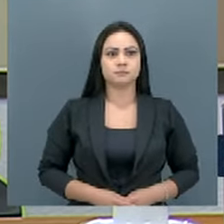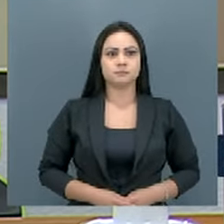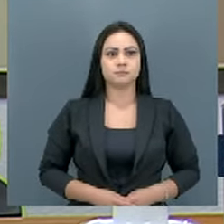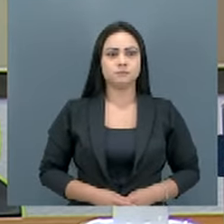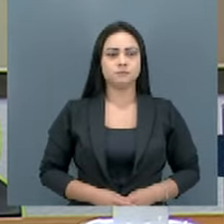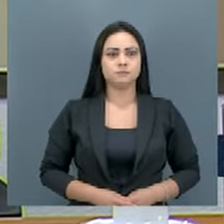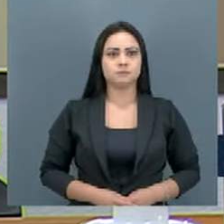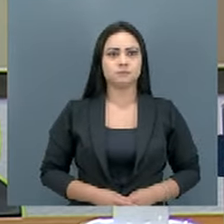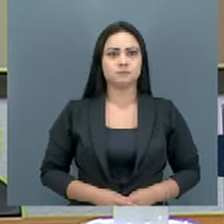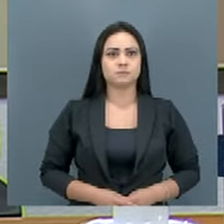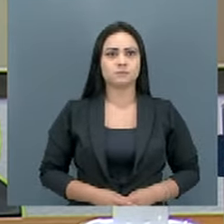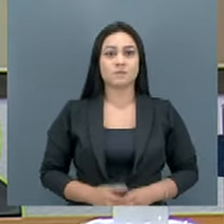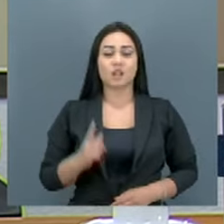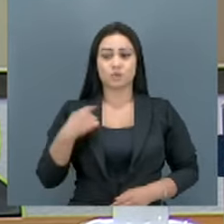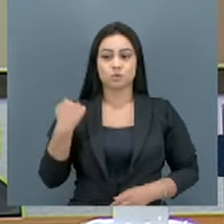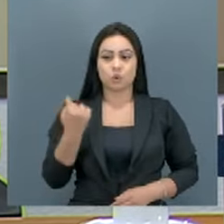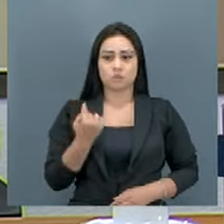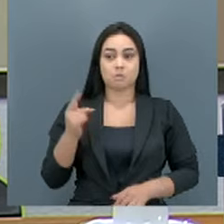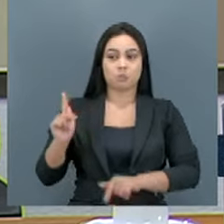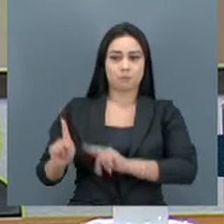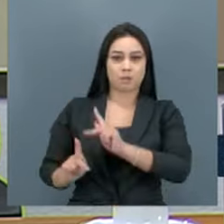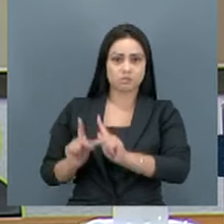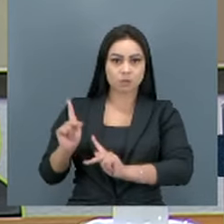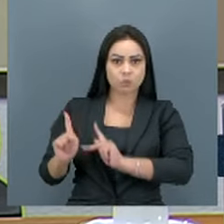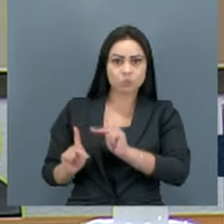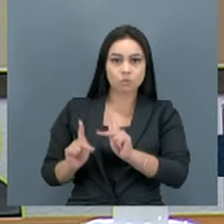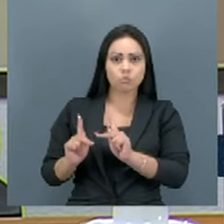e o nosso povo